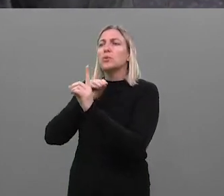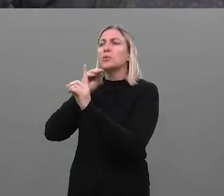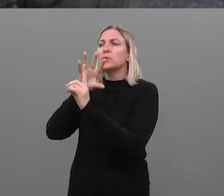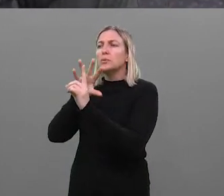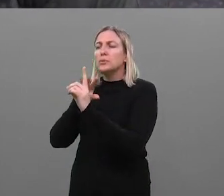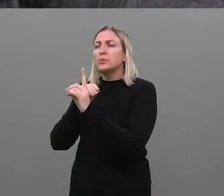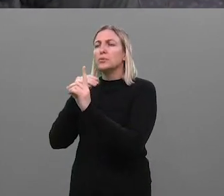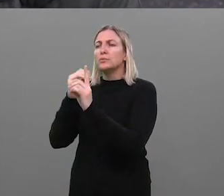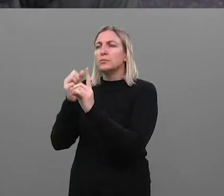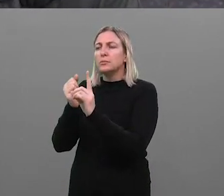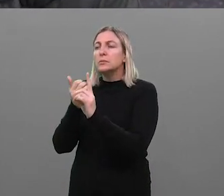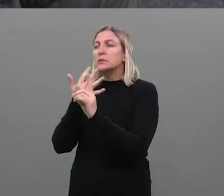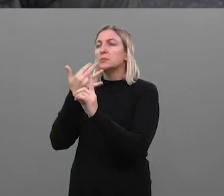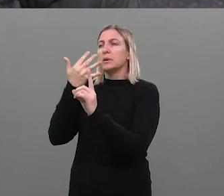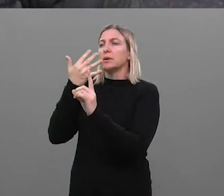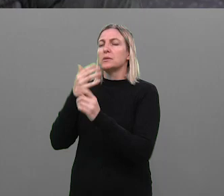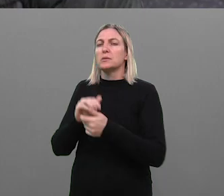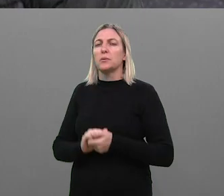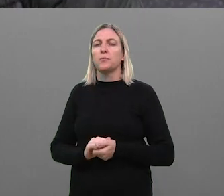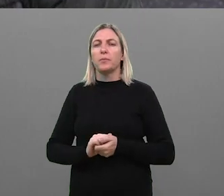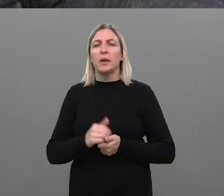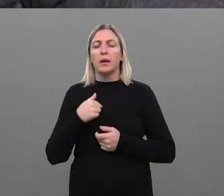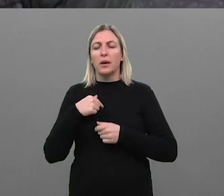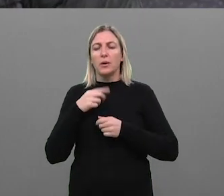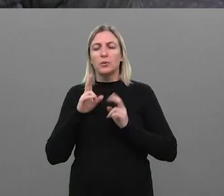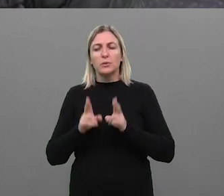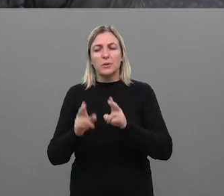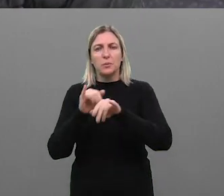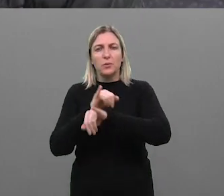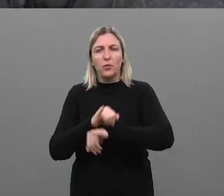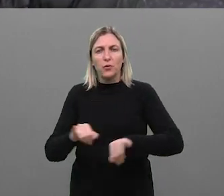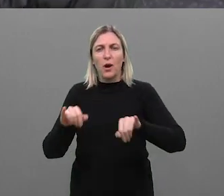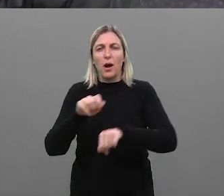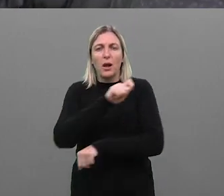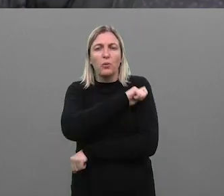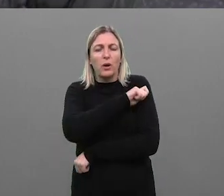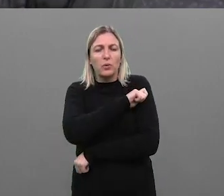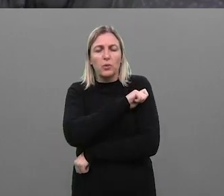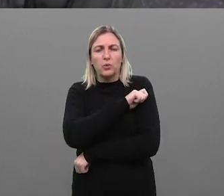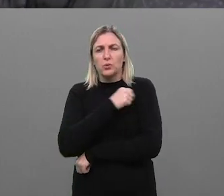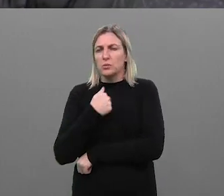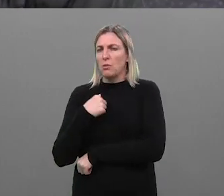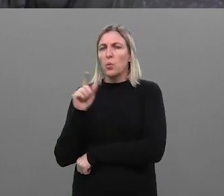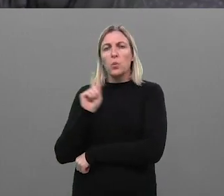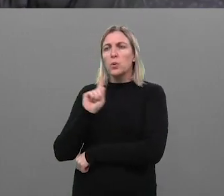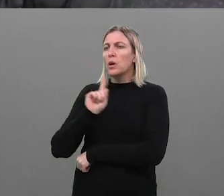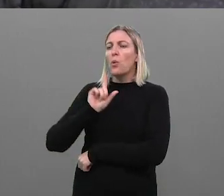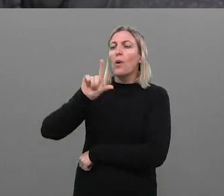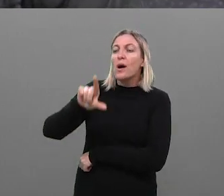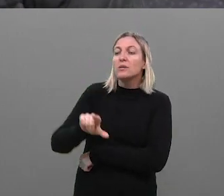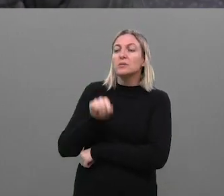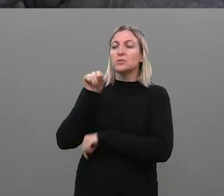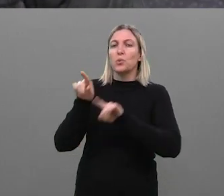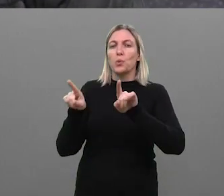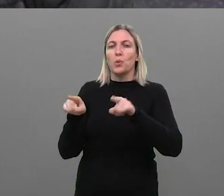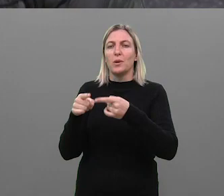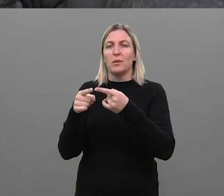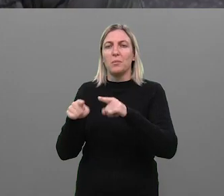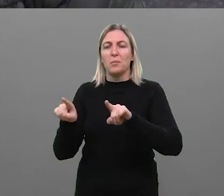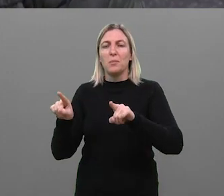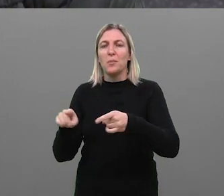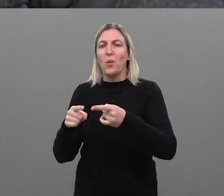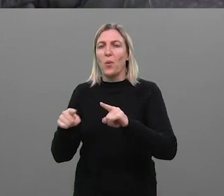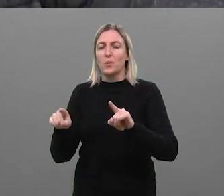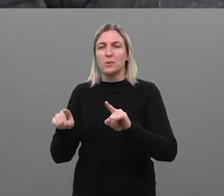musas né Ah eu sempre digo PR os meus alunos na verdade não somos nós que escolhemos a música Eu acho que de verdade Ah